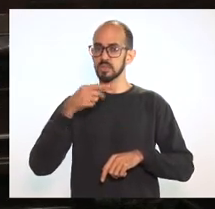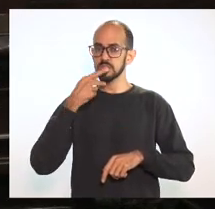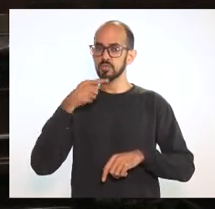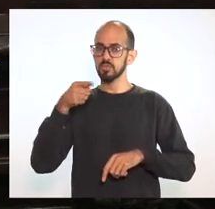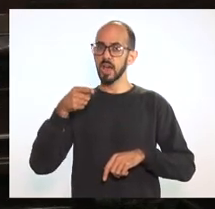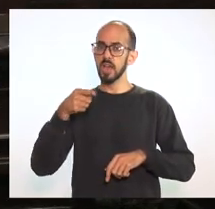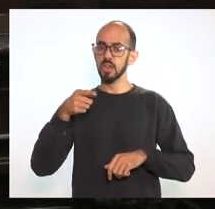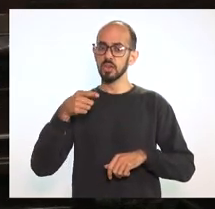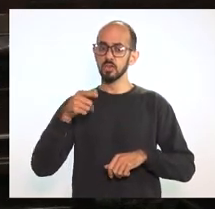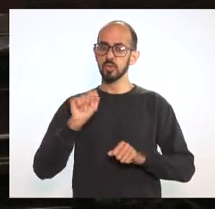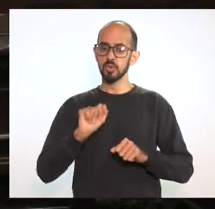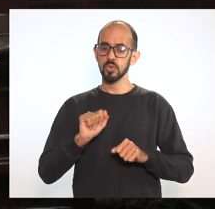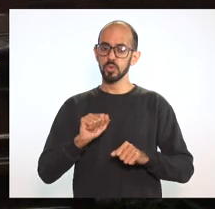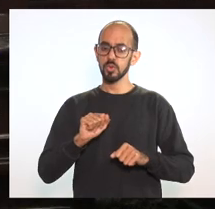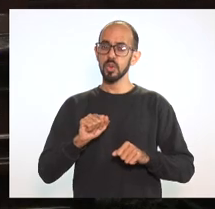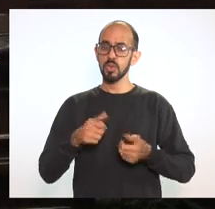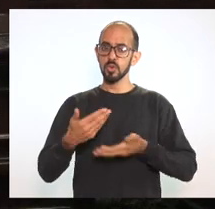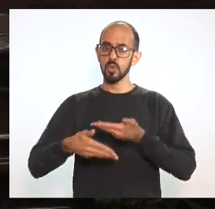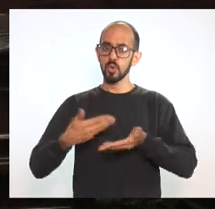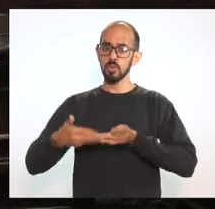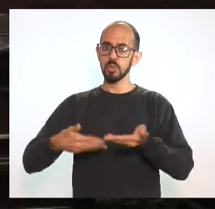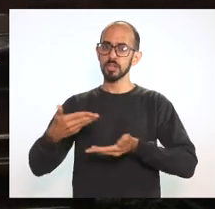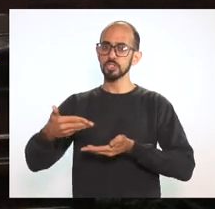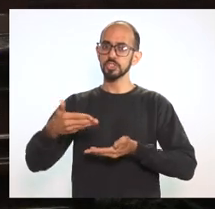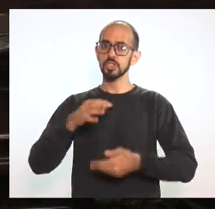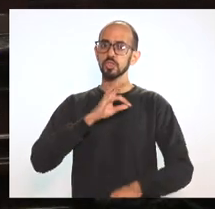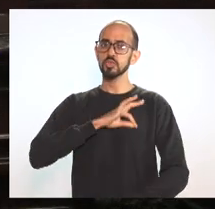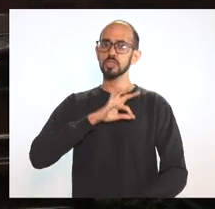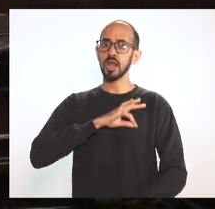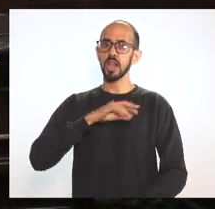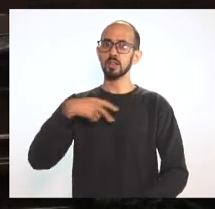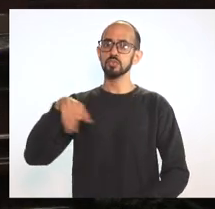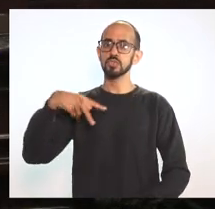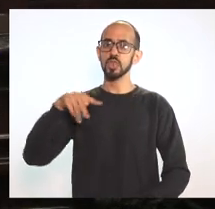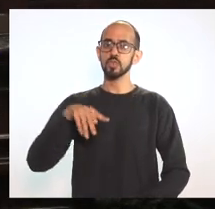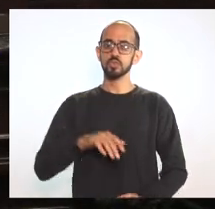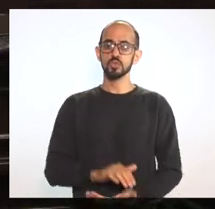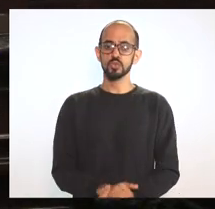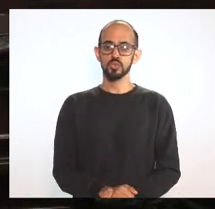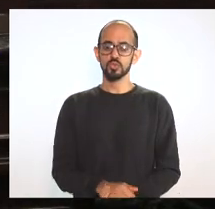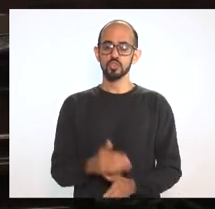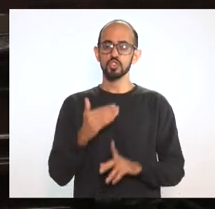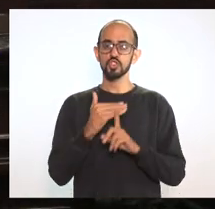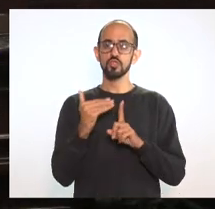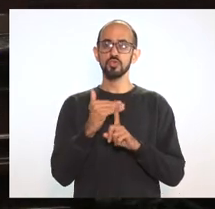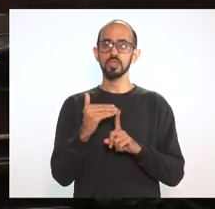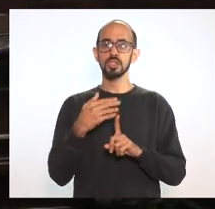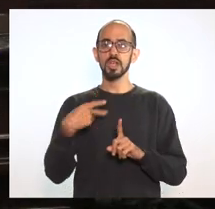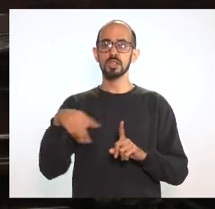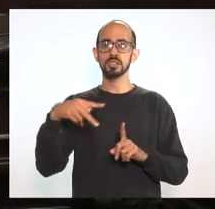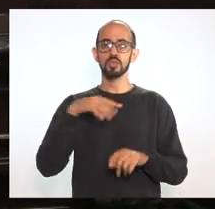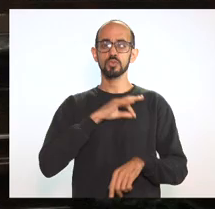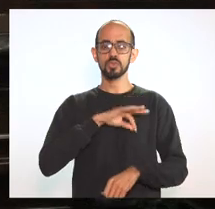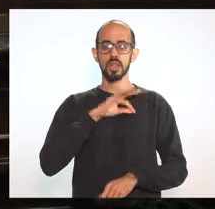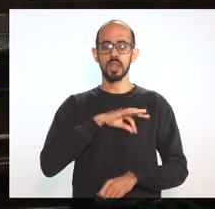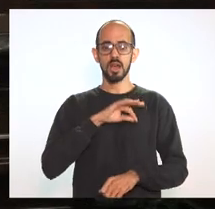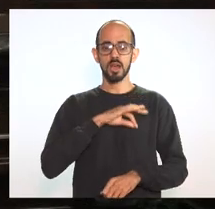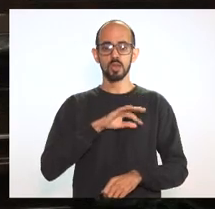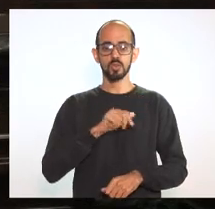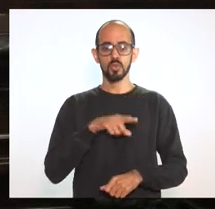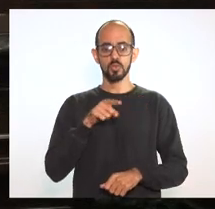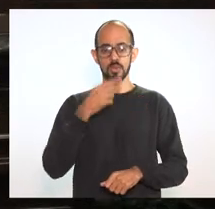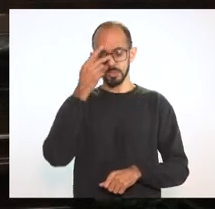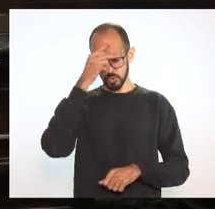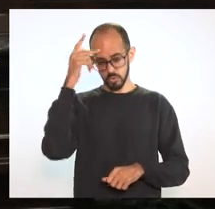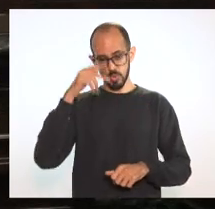socializem o salário de vocês, pô. Socializem. Dividam com esse que está necessitado, não está